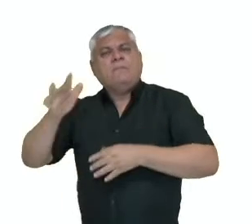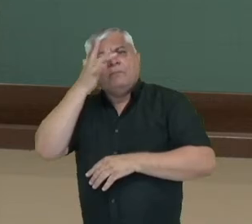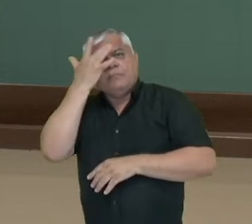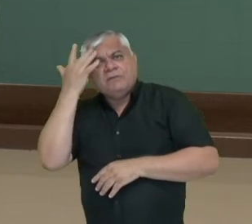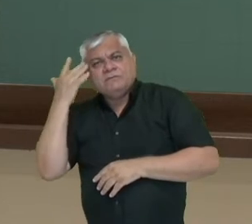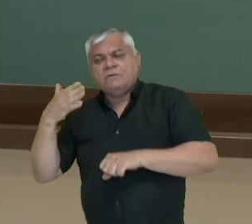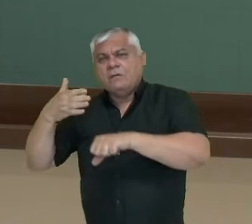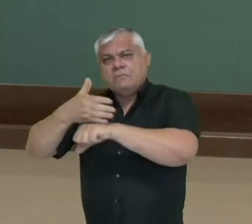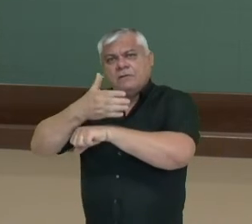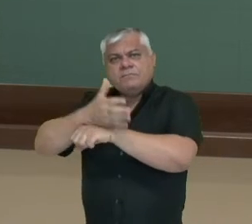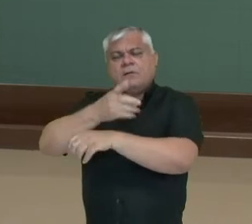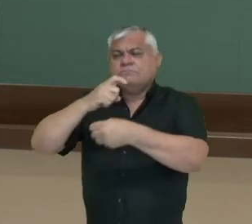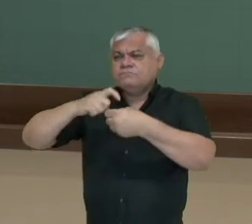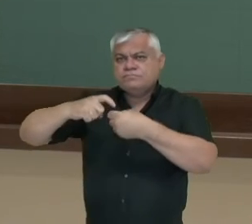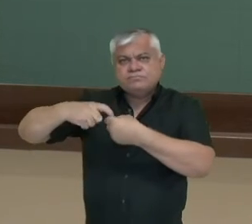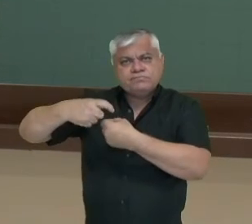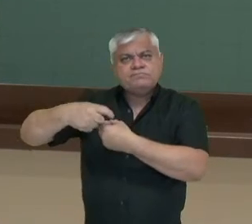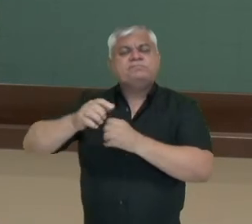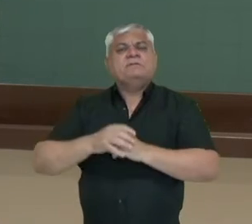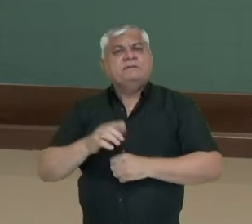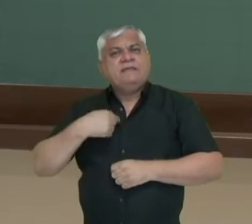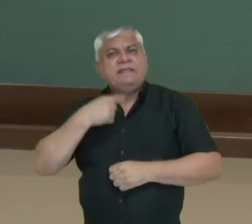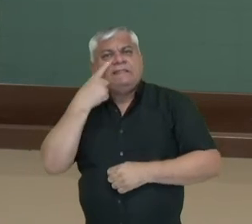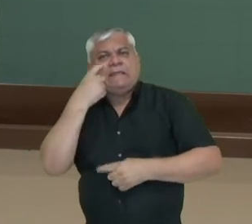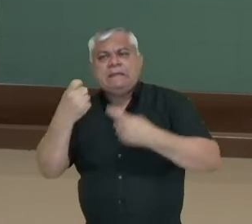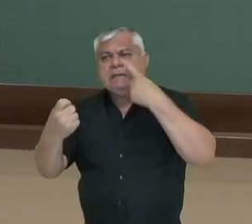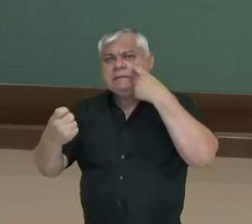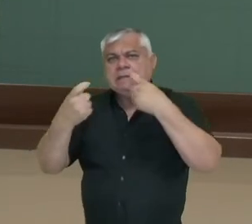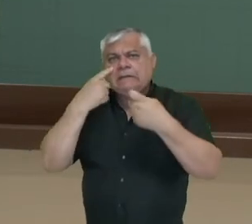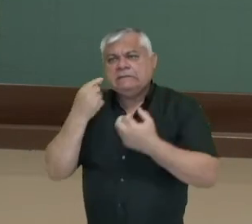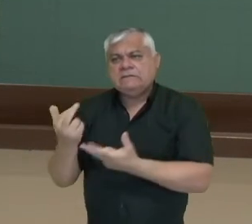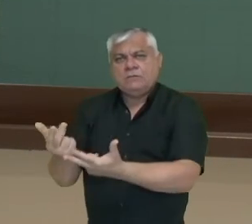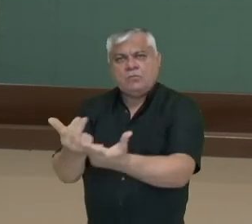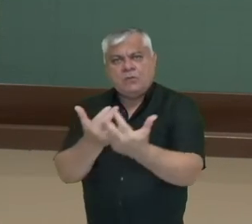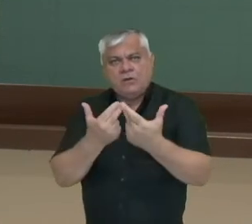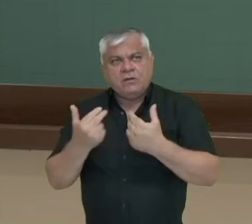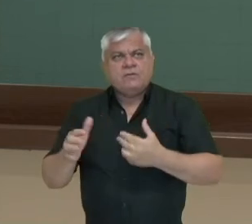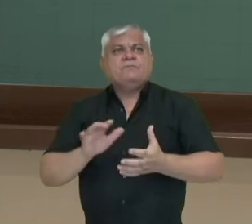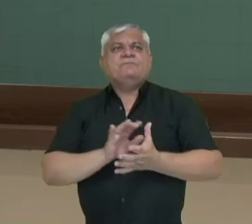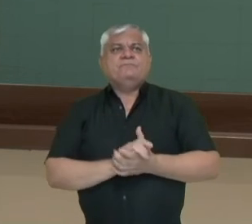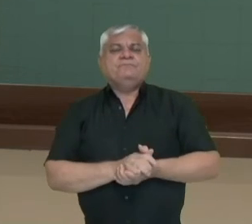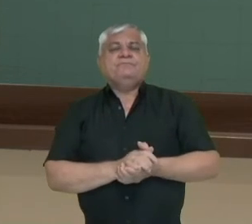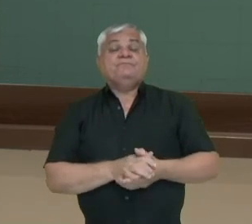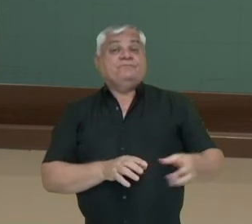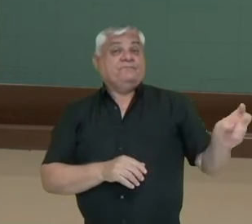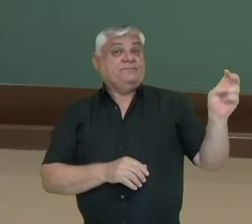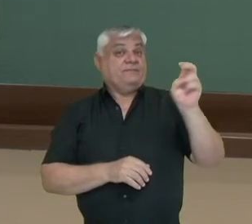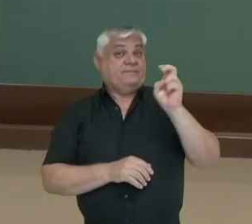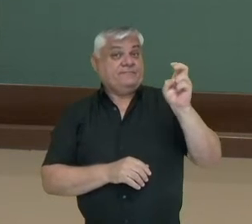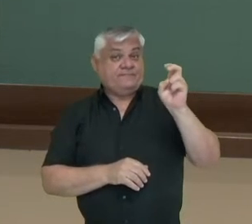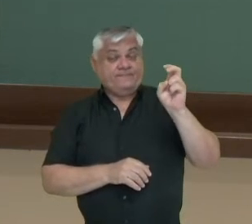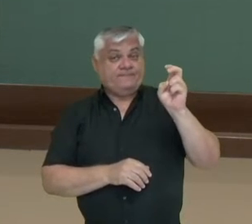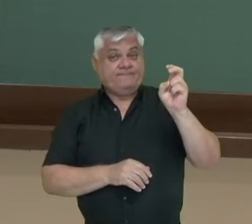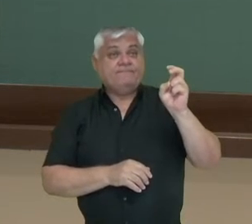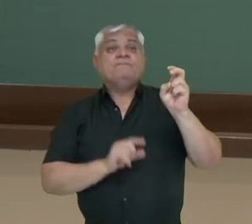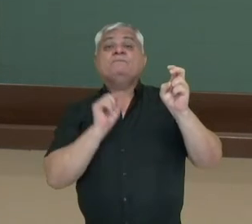participantes com base nos seus interesses em comum. O quinto princípio é da